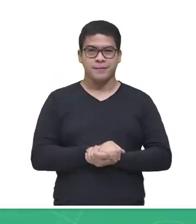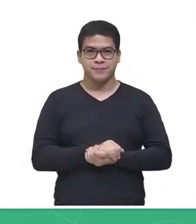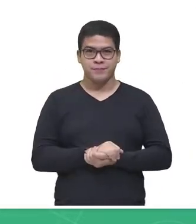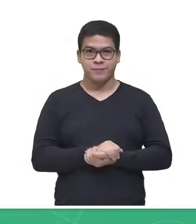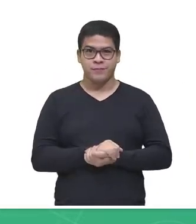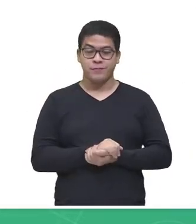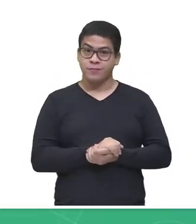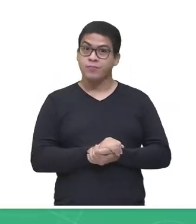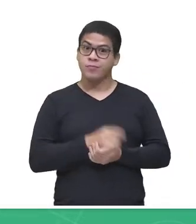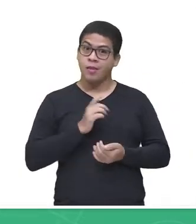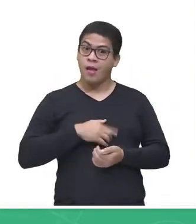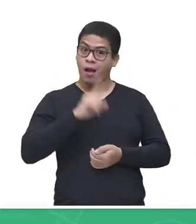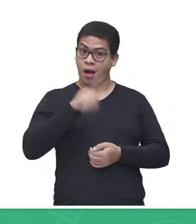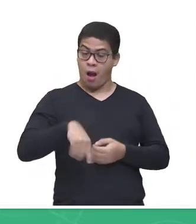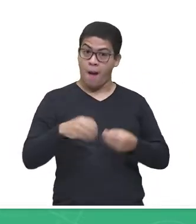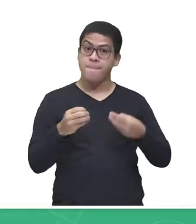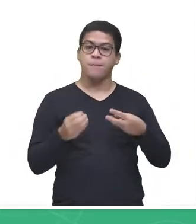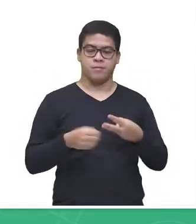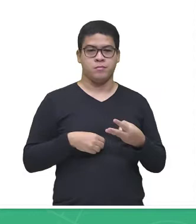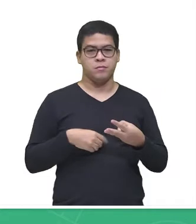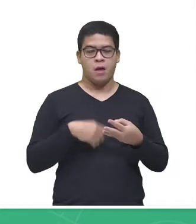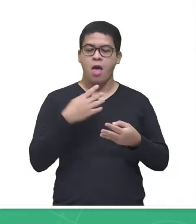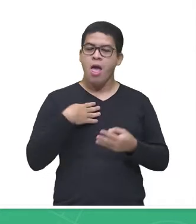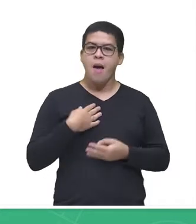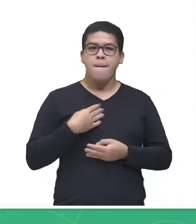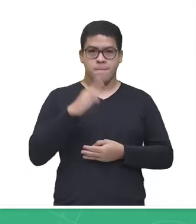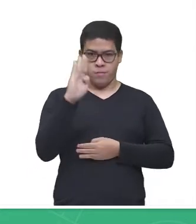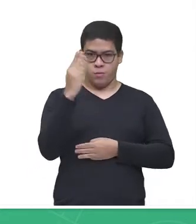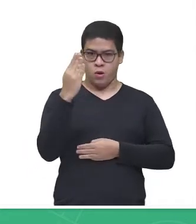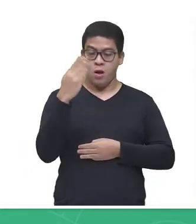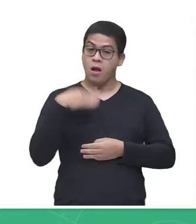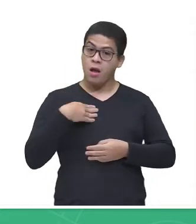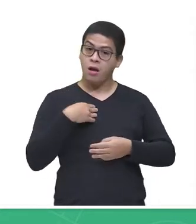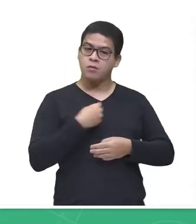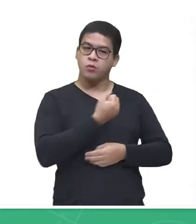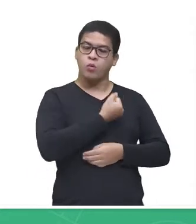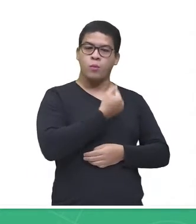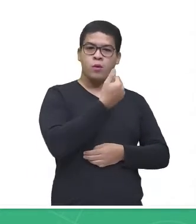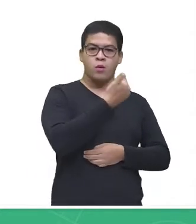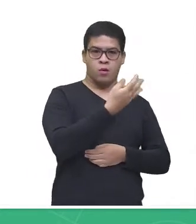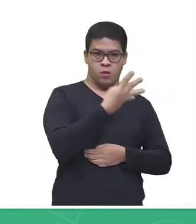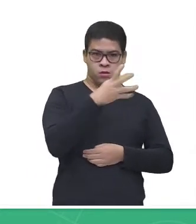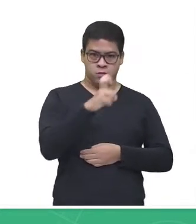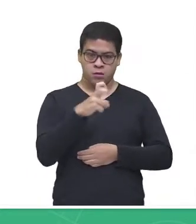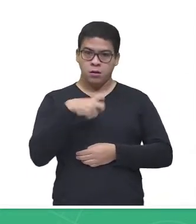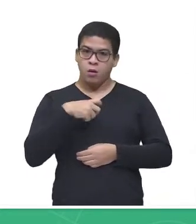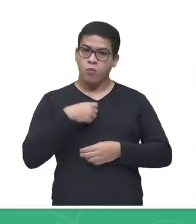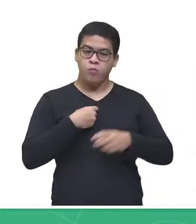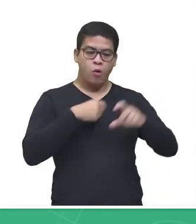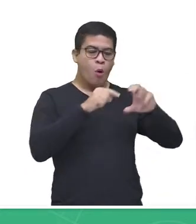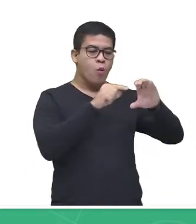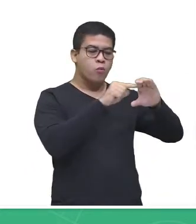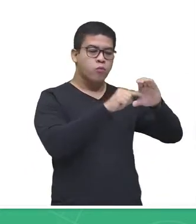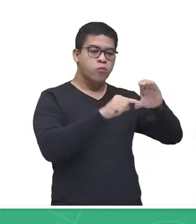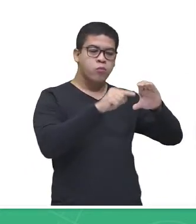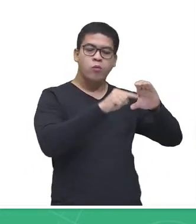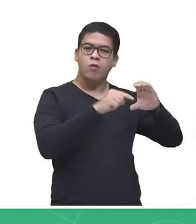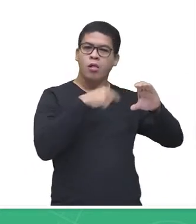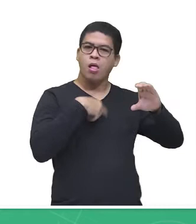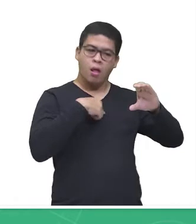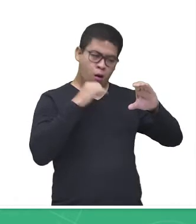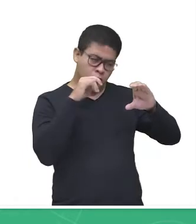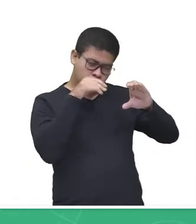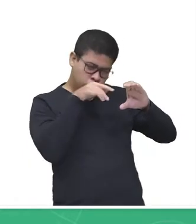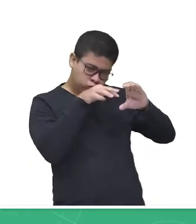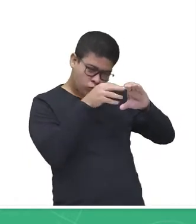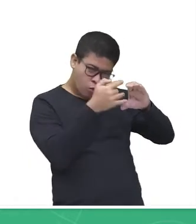Hoje nós vamos ver Biologia, né? Citoplasma e suas organelas. Então a gente vai conhecer as células